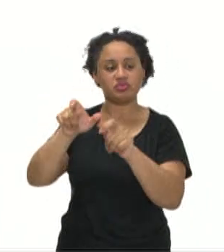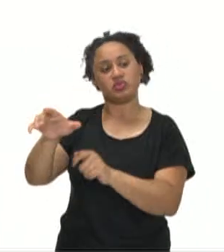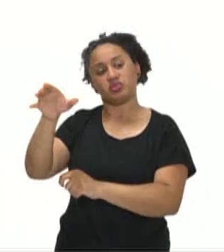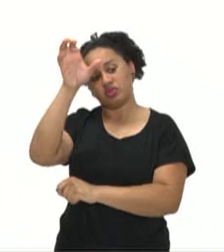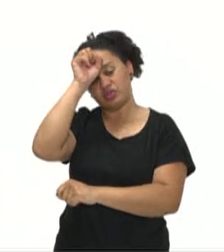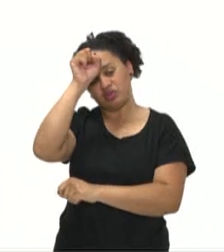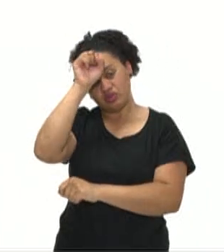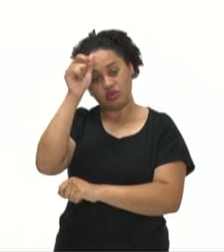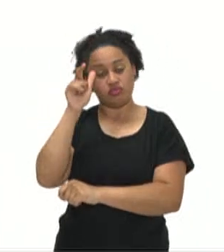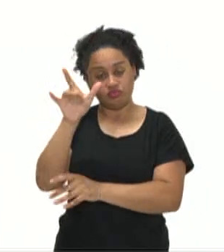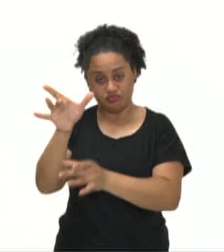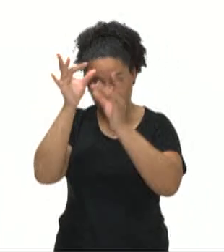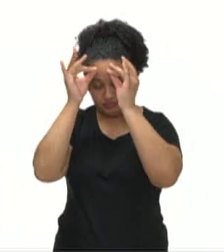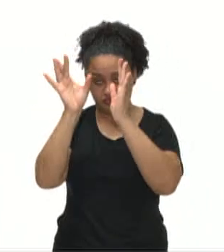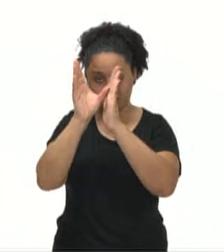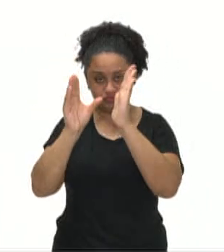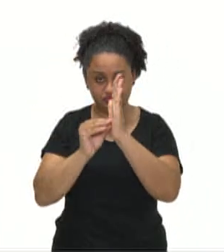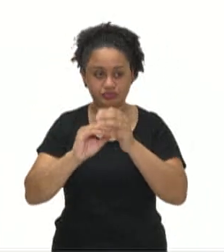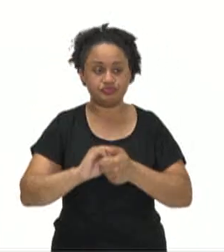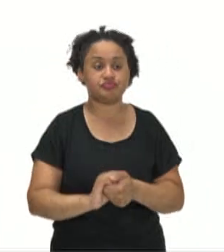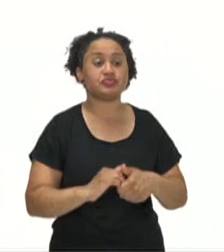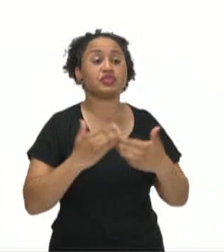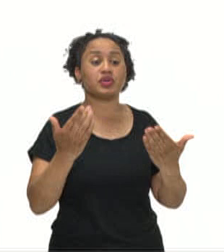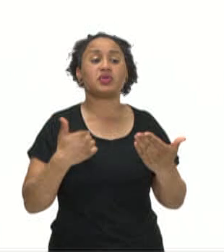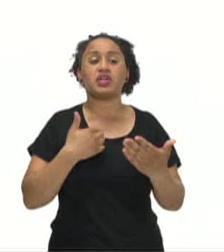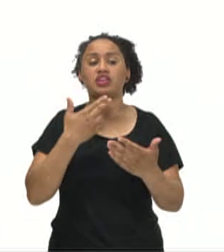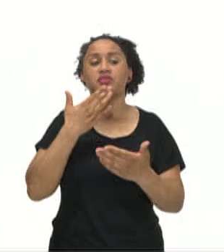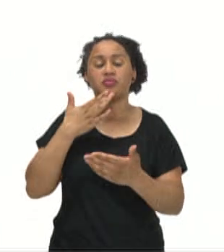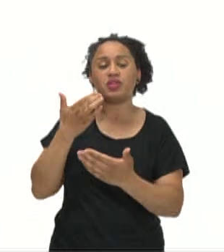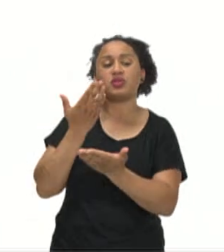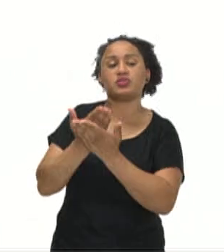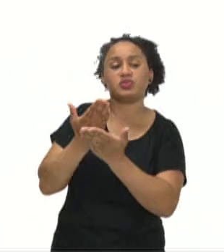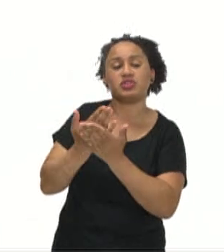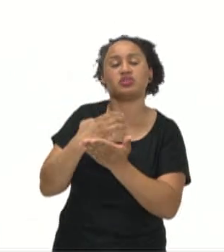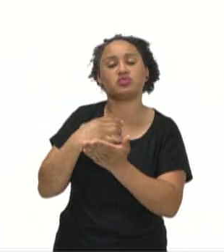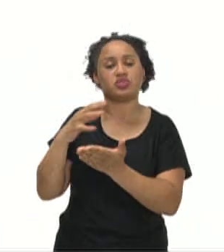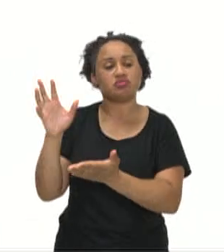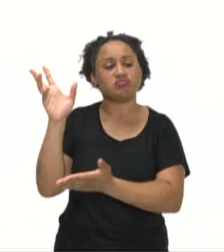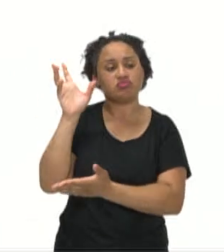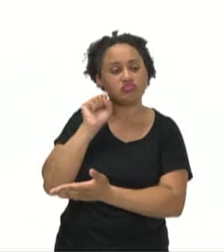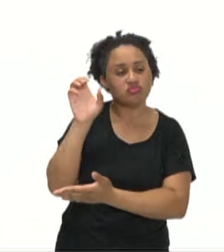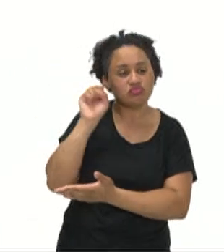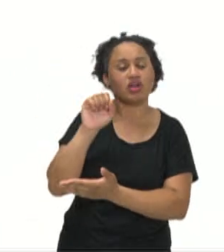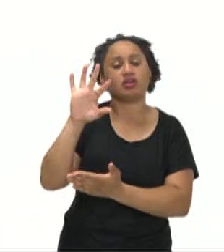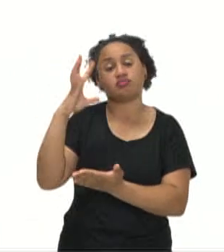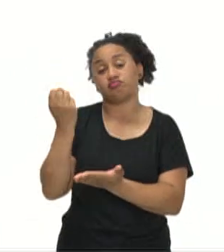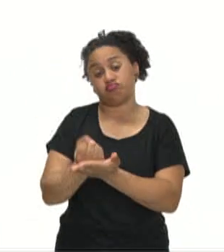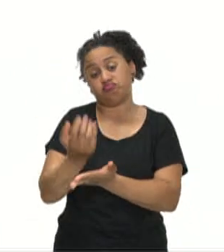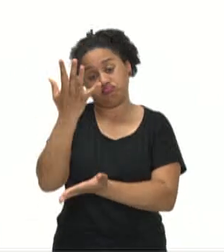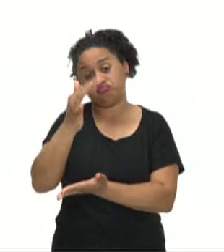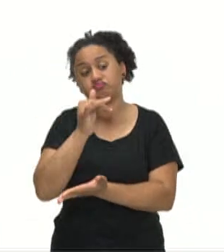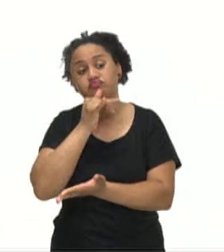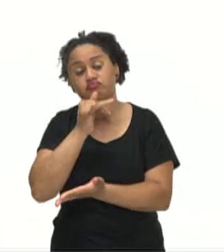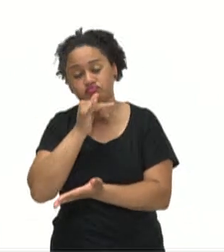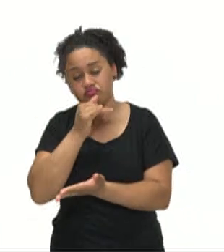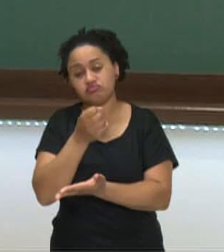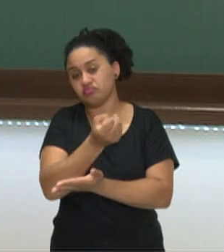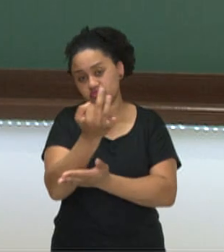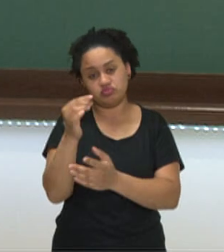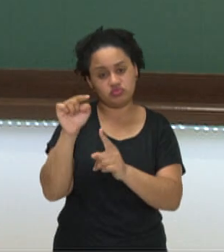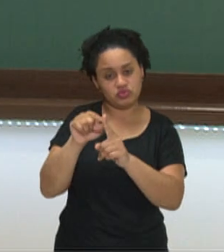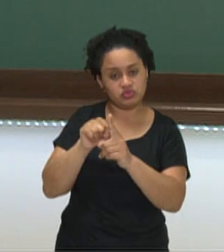o conteúdo. E quando você prefere estudar por formatos de áudio, como podcast, webinar,